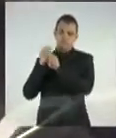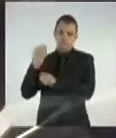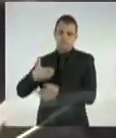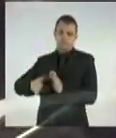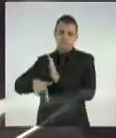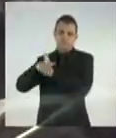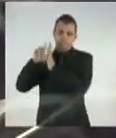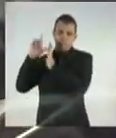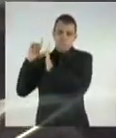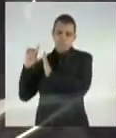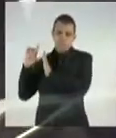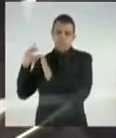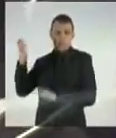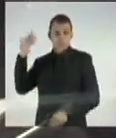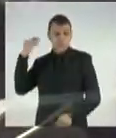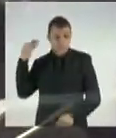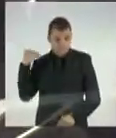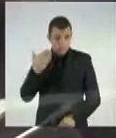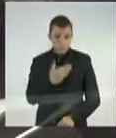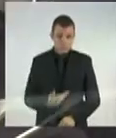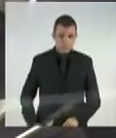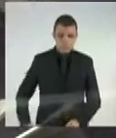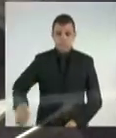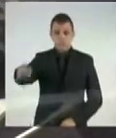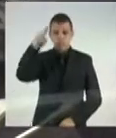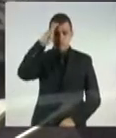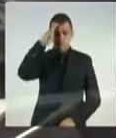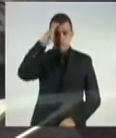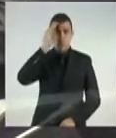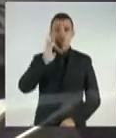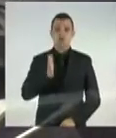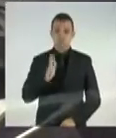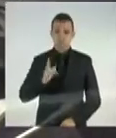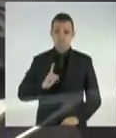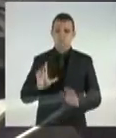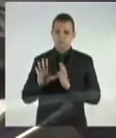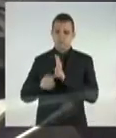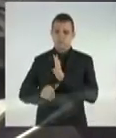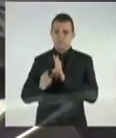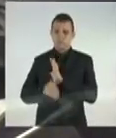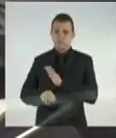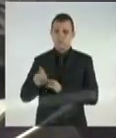nos governos militares já havia essa sangria na Petrobras.